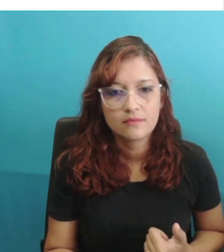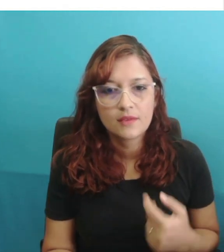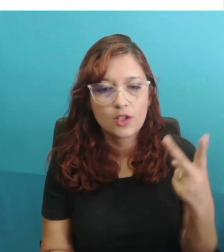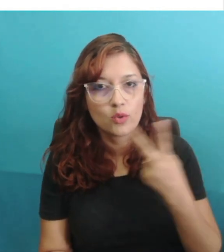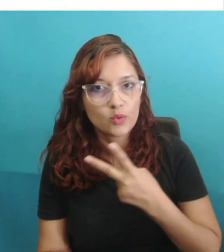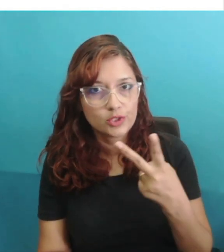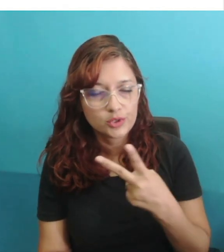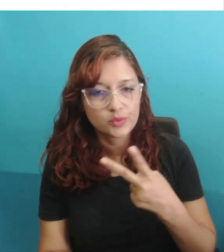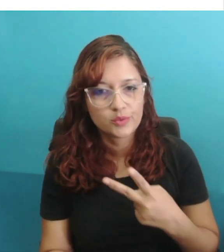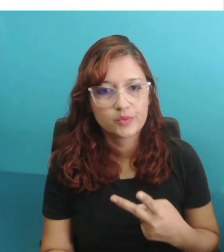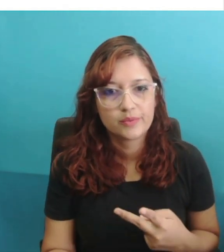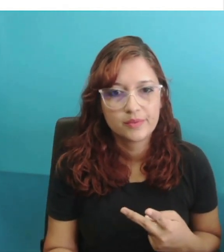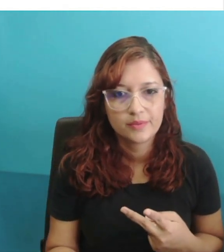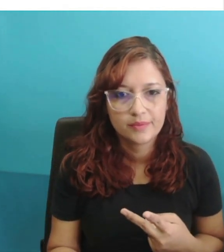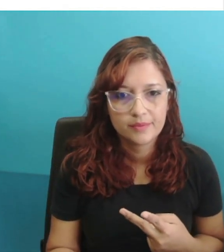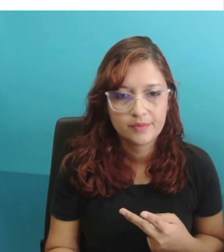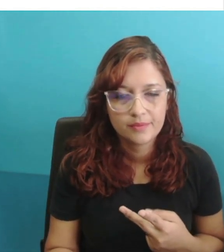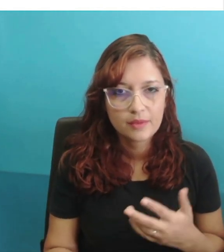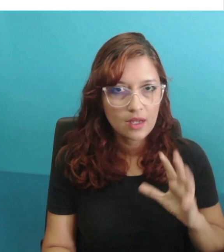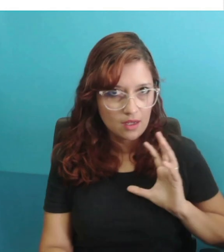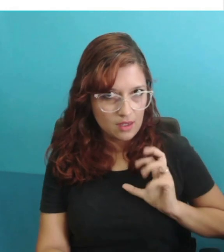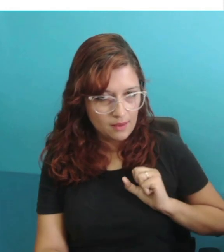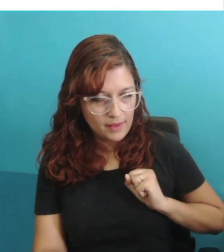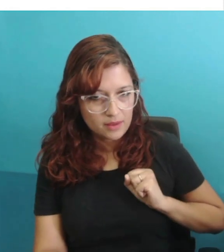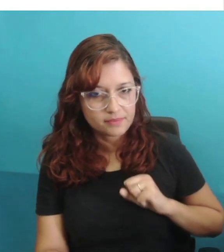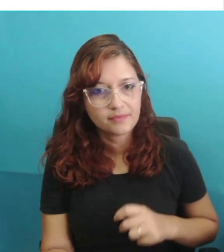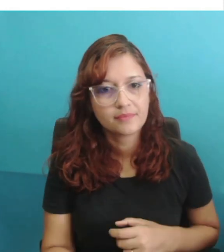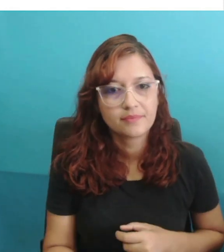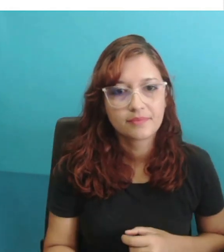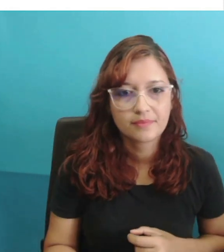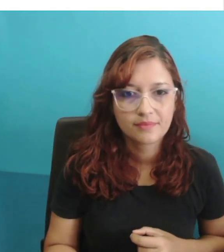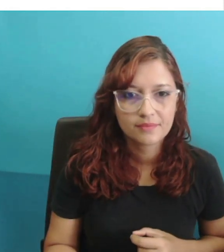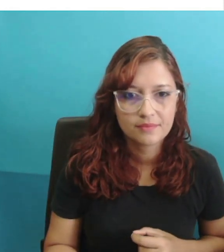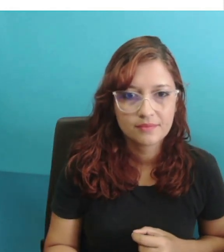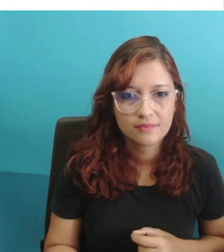amar. E o segundo,